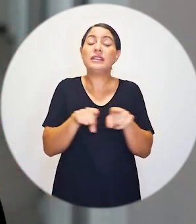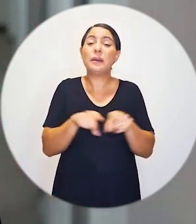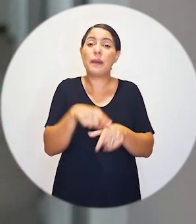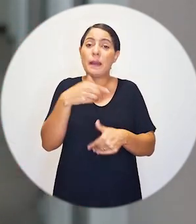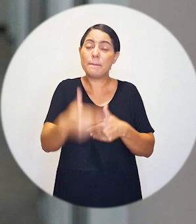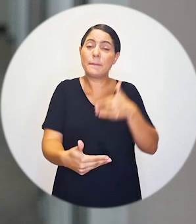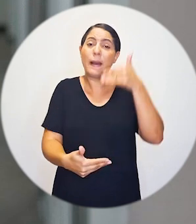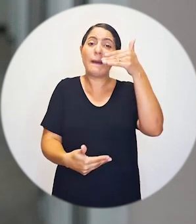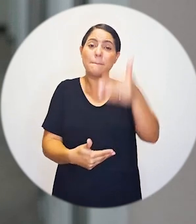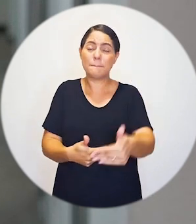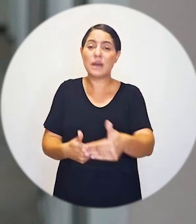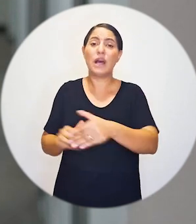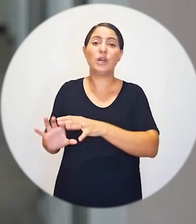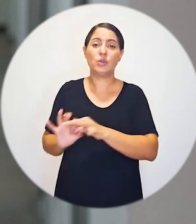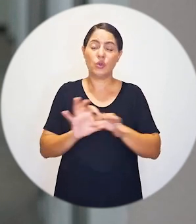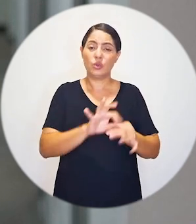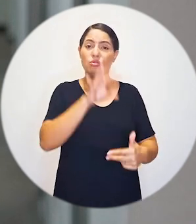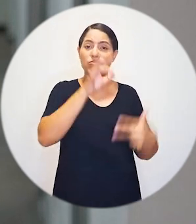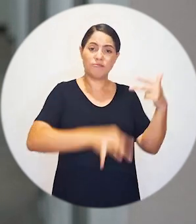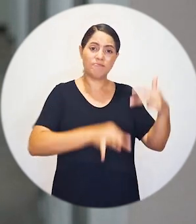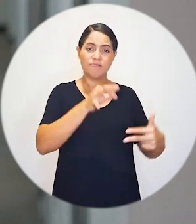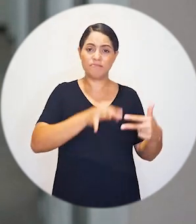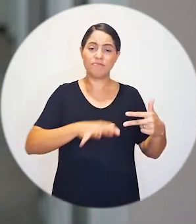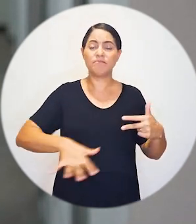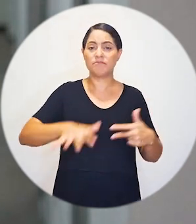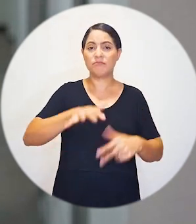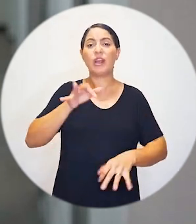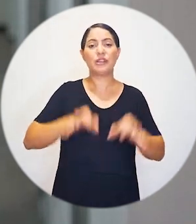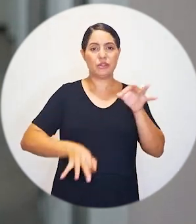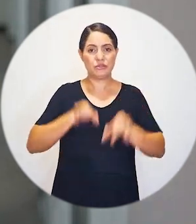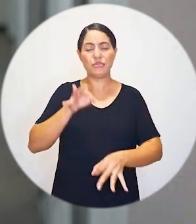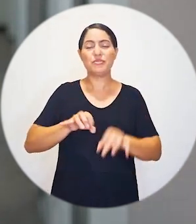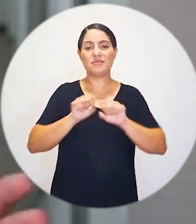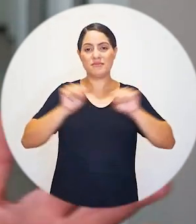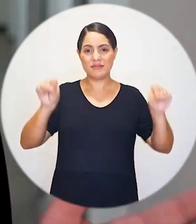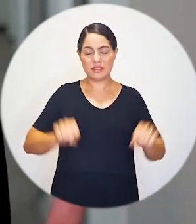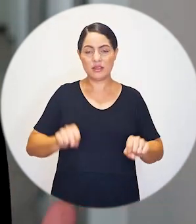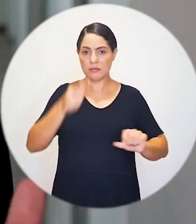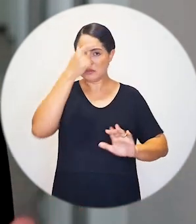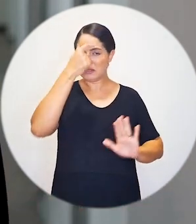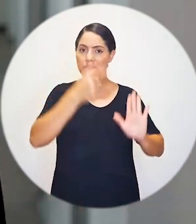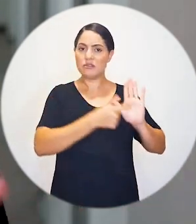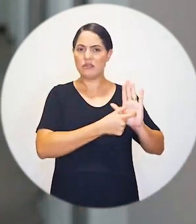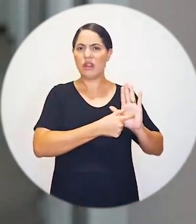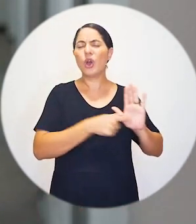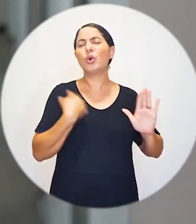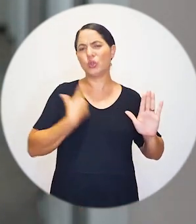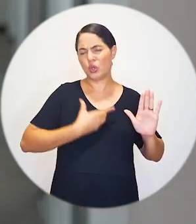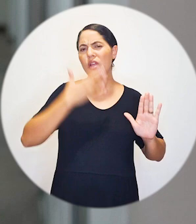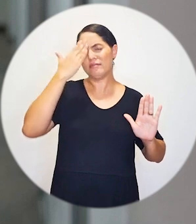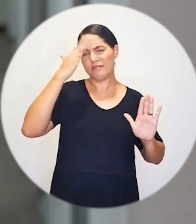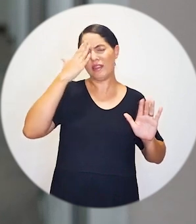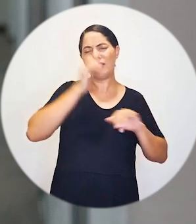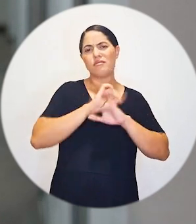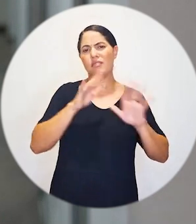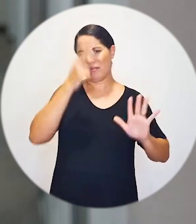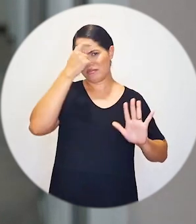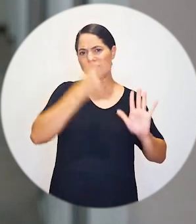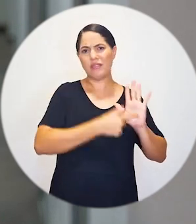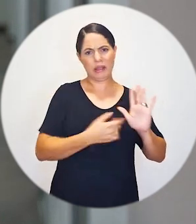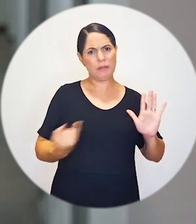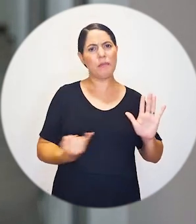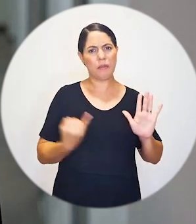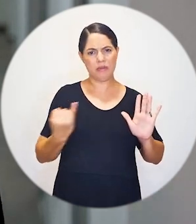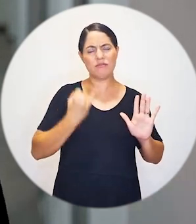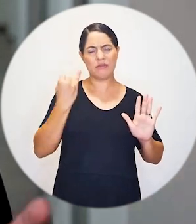acompanhar a implantação da inteligência artificial no âmbito do sistema de justiça. Nós entendemos que a inteligência artificial é importante, porém ela deve